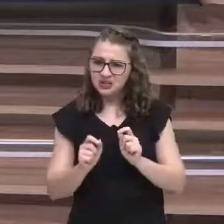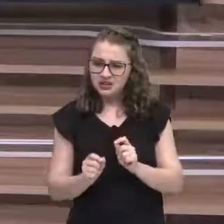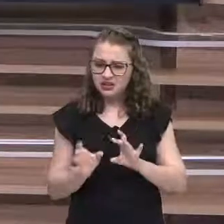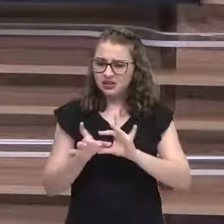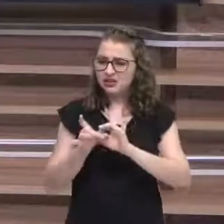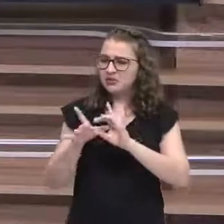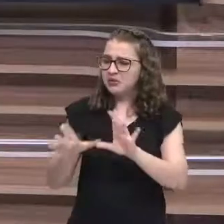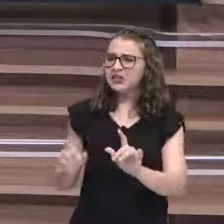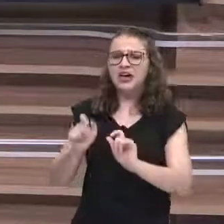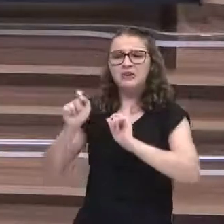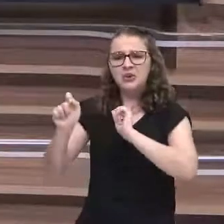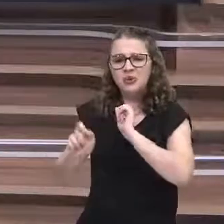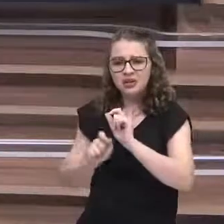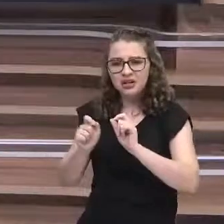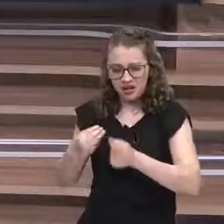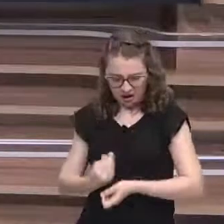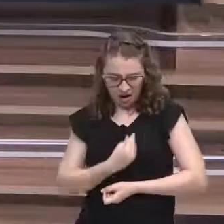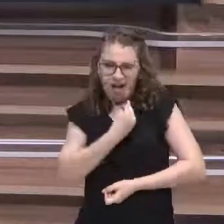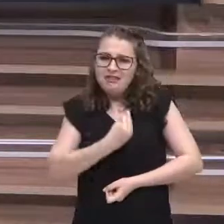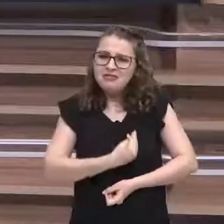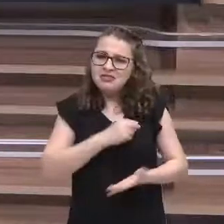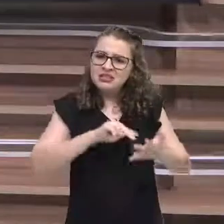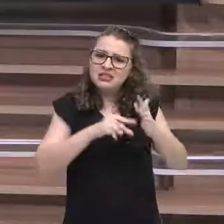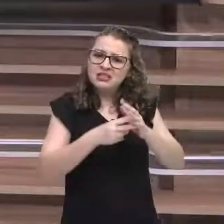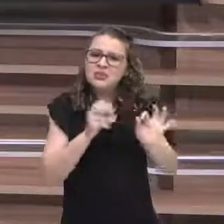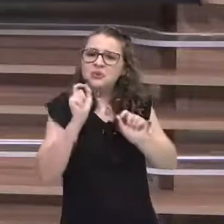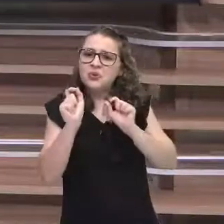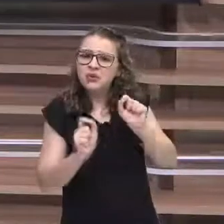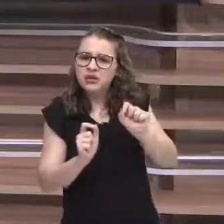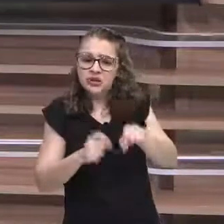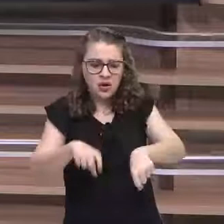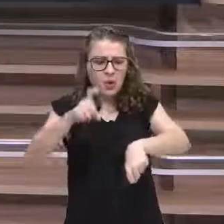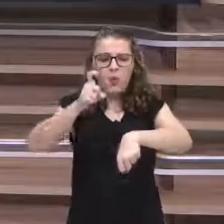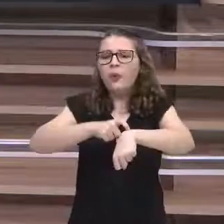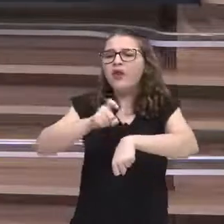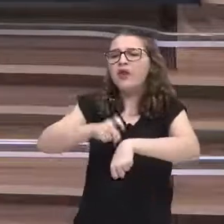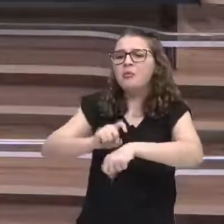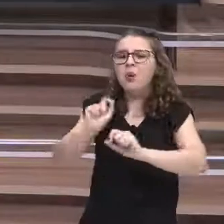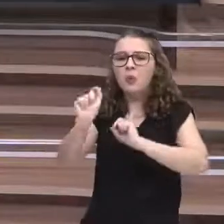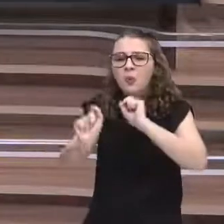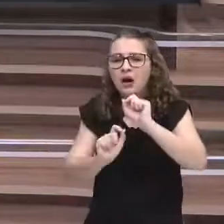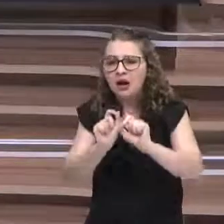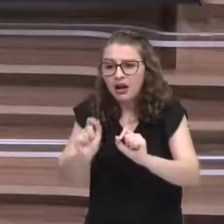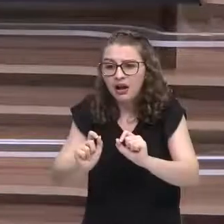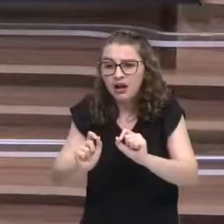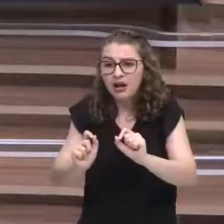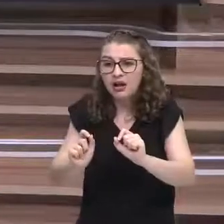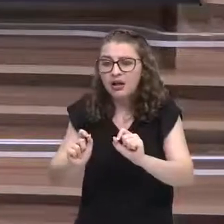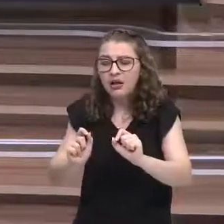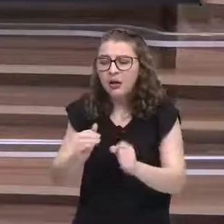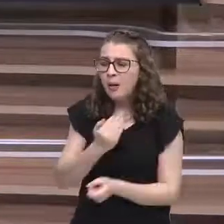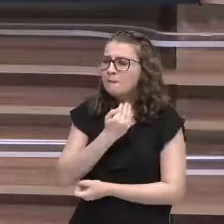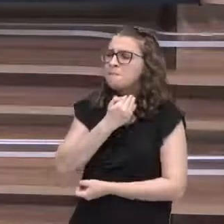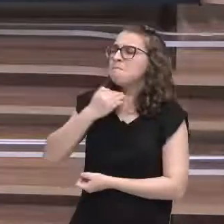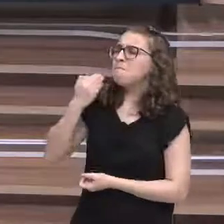liberdade? O que é a vida? O que é o tempo? O que é a